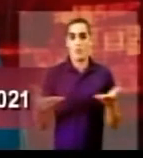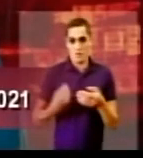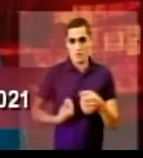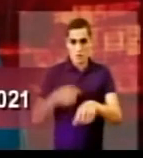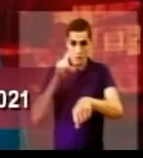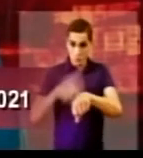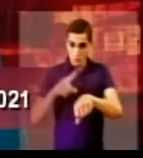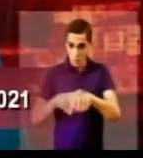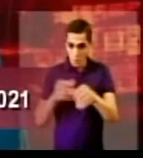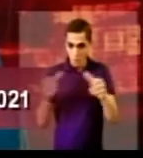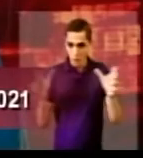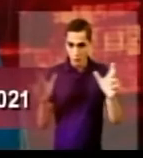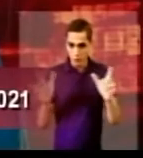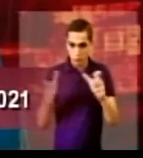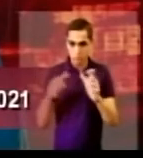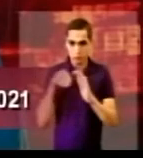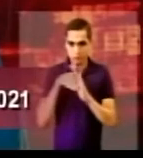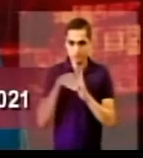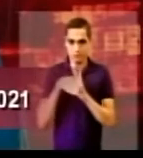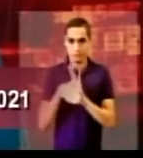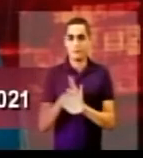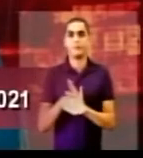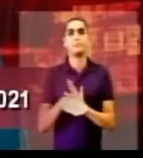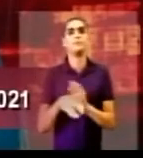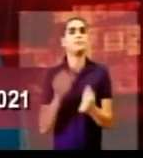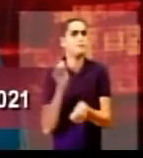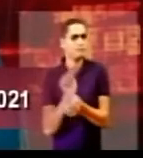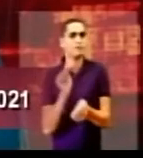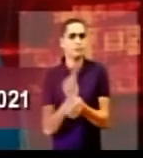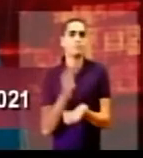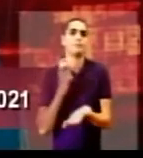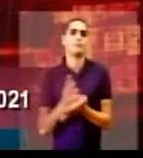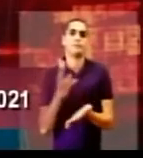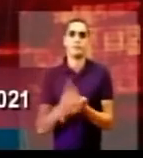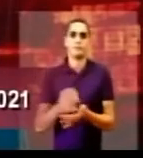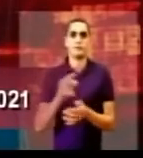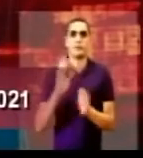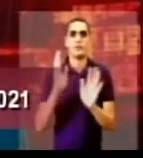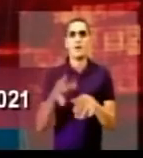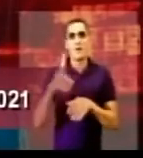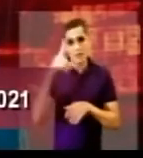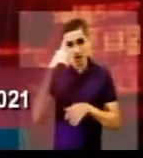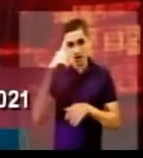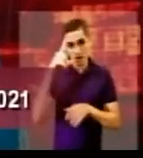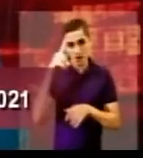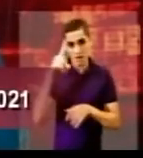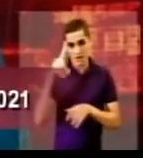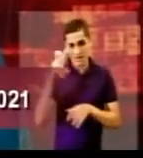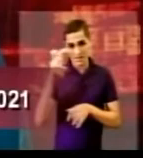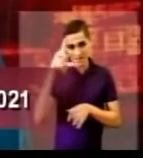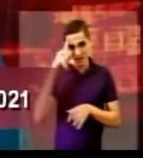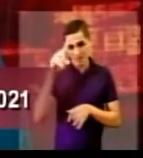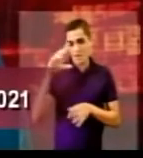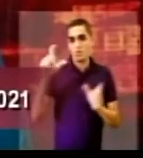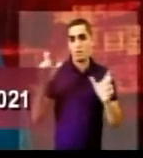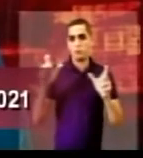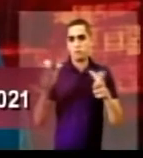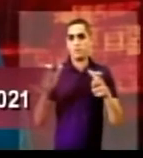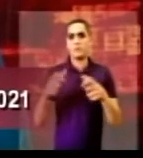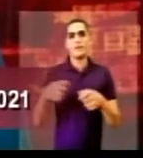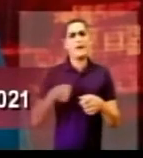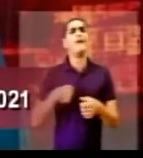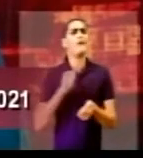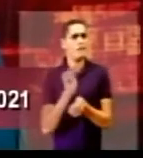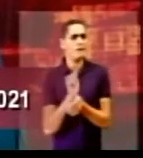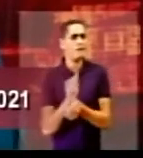de queda, esperamos persistir, faz 15 dias que nós estamos caindo, e espero que